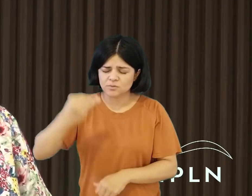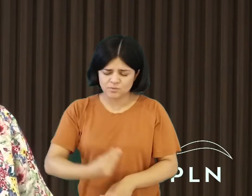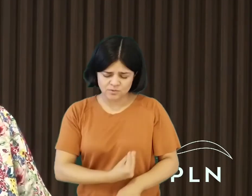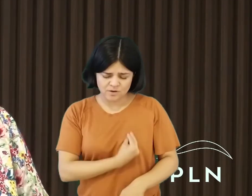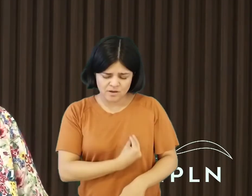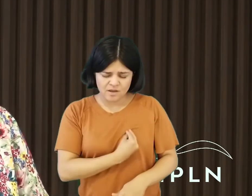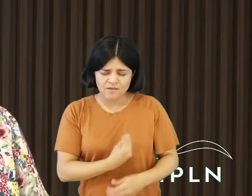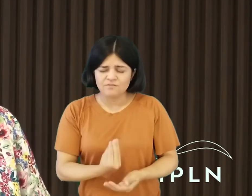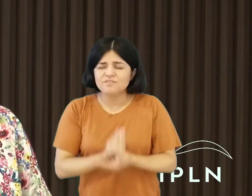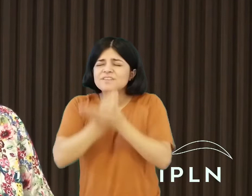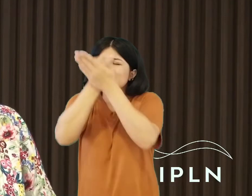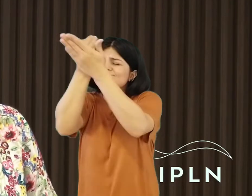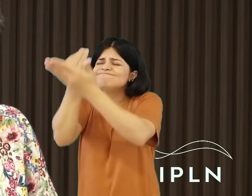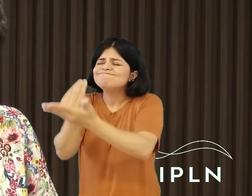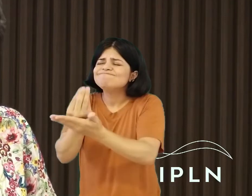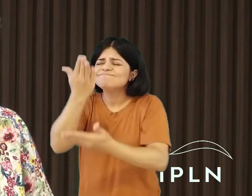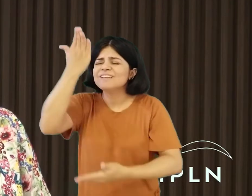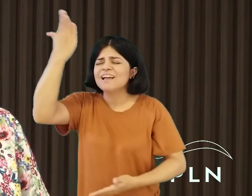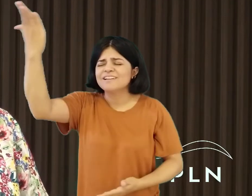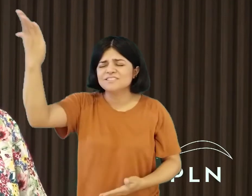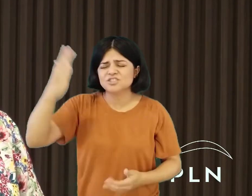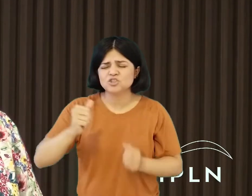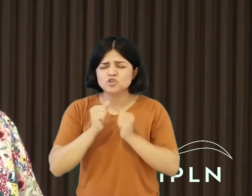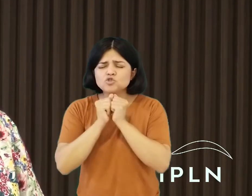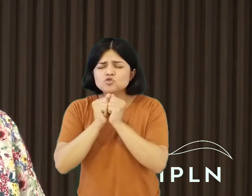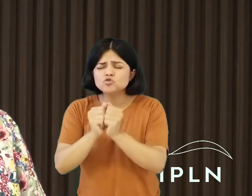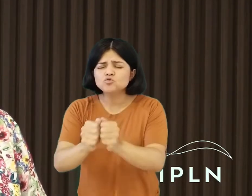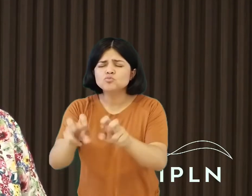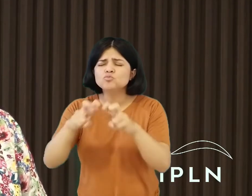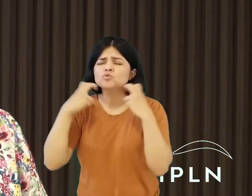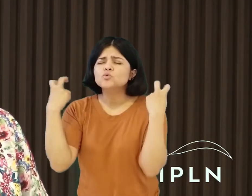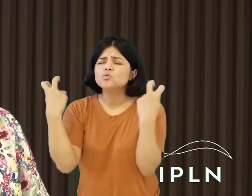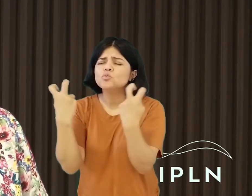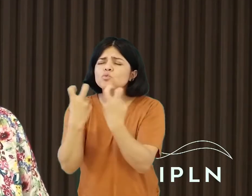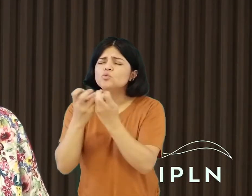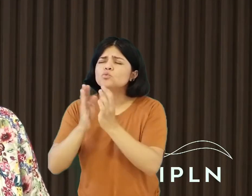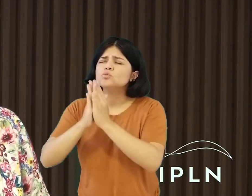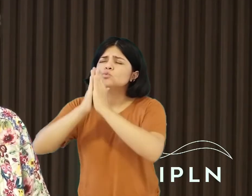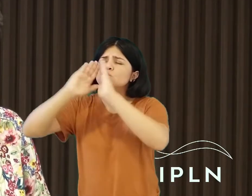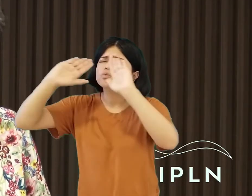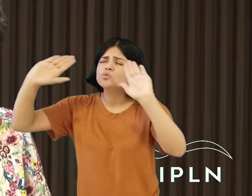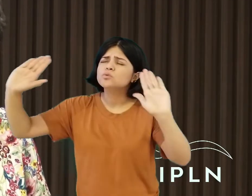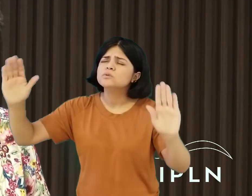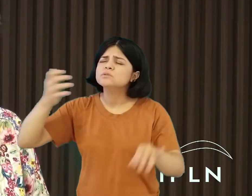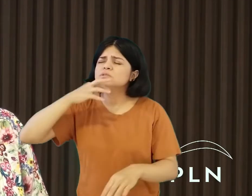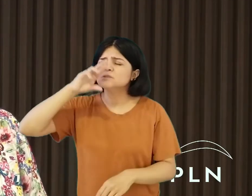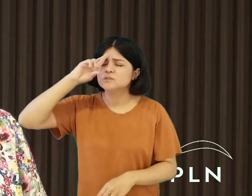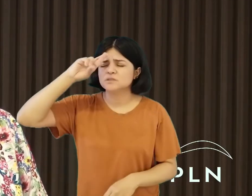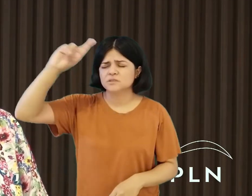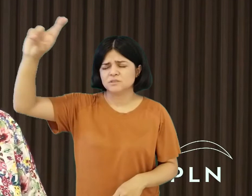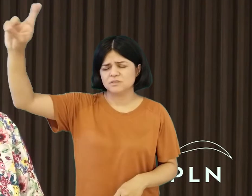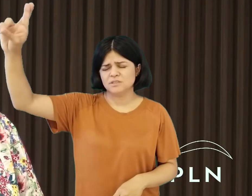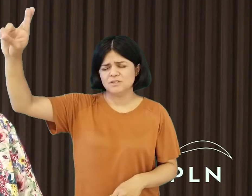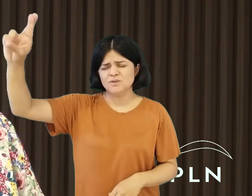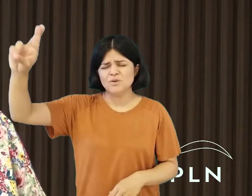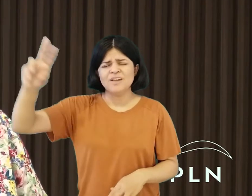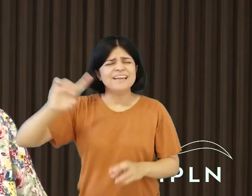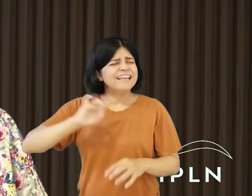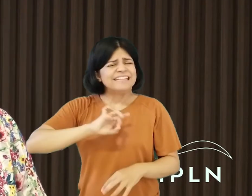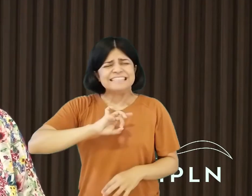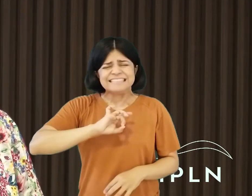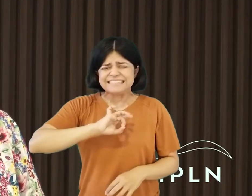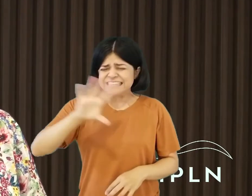vida juntos aqui em culto de adoração ao Senhor. Tira dos nossos lábios, ó Deus, a reclamação,